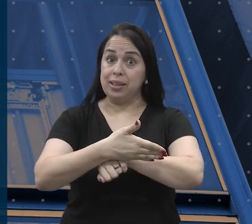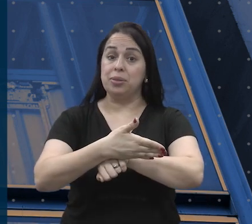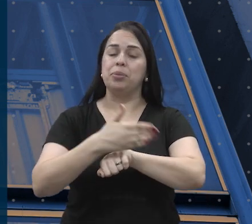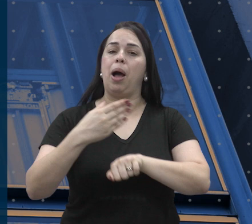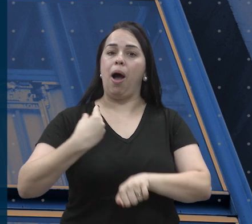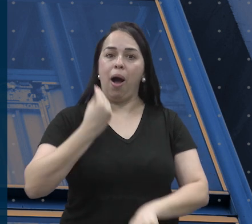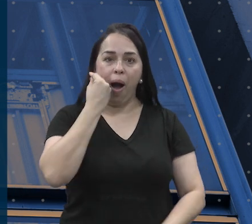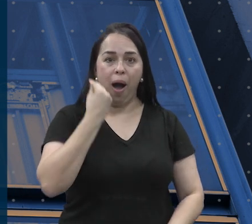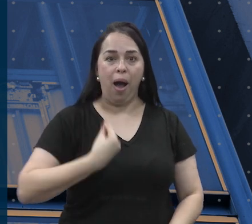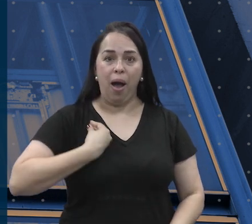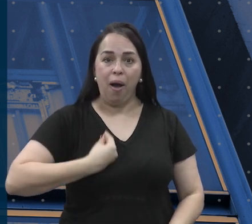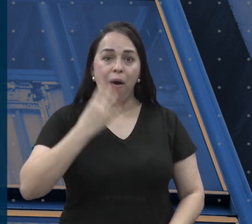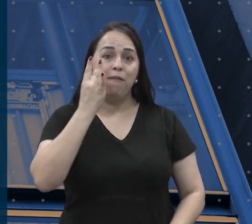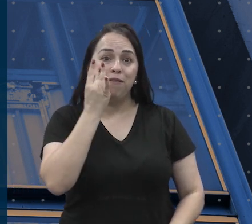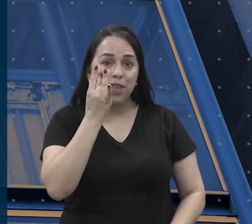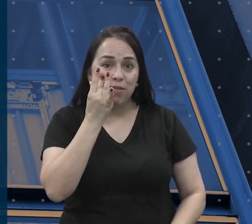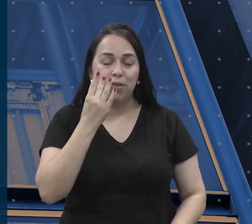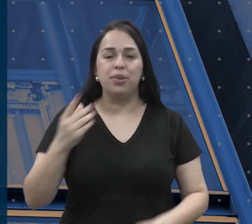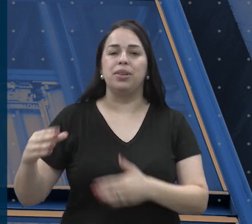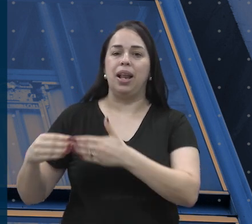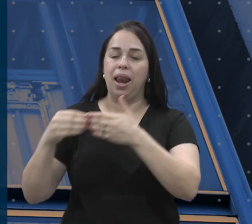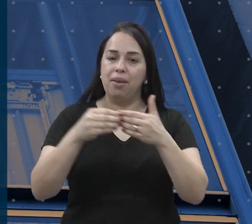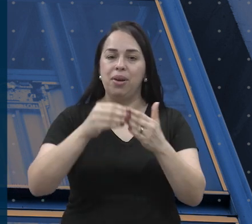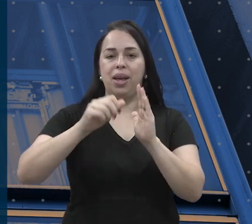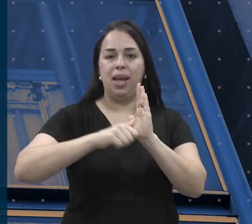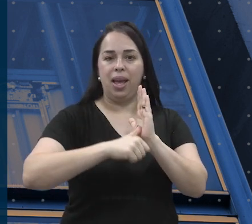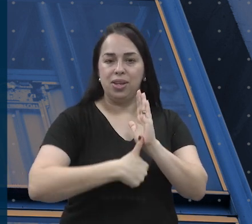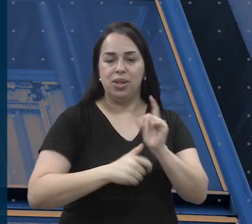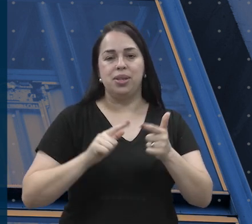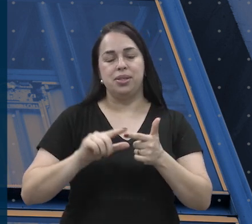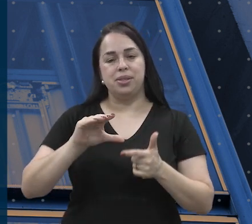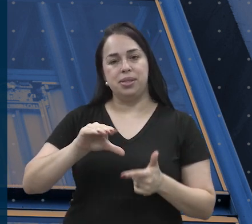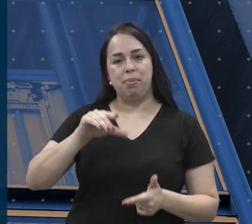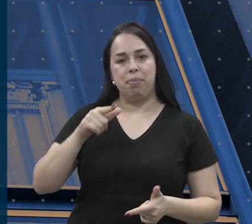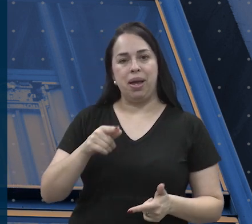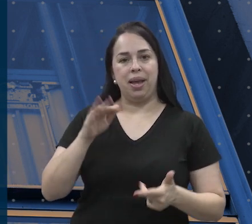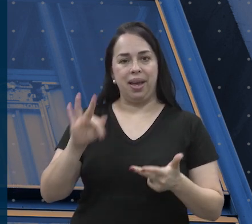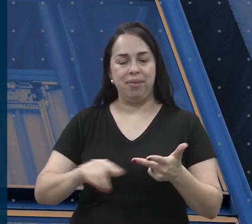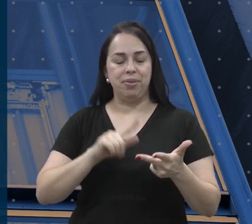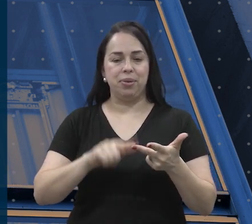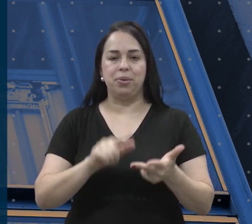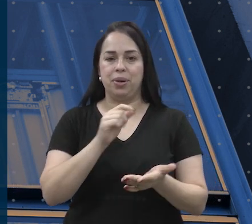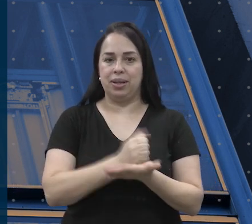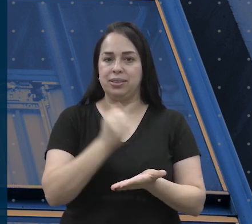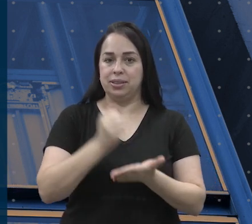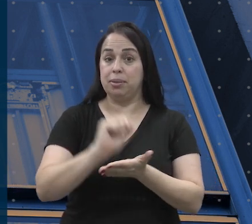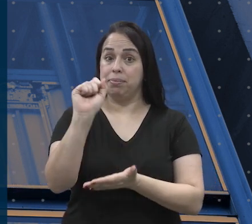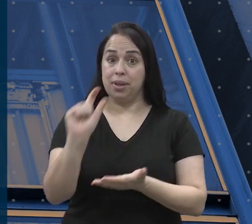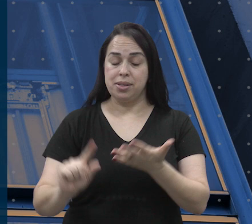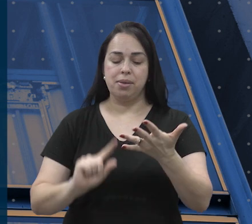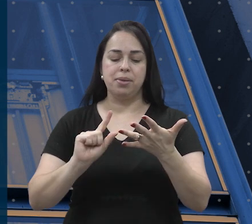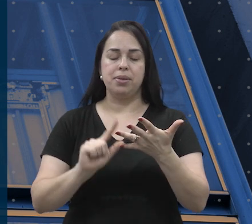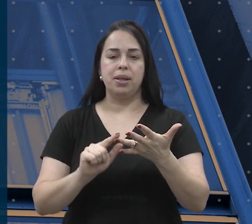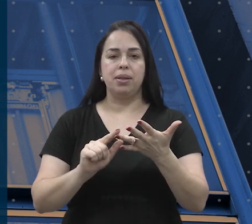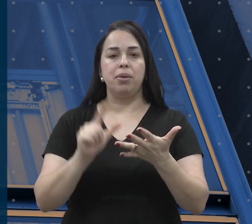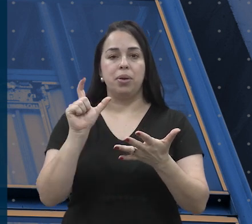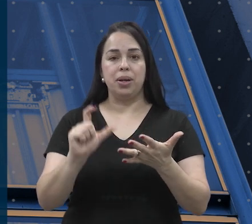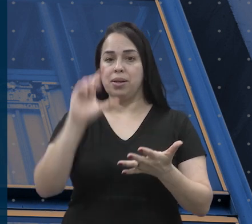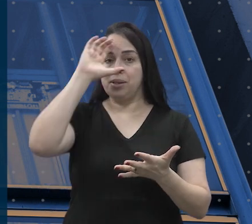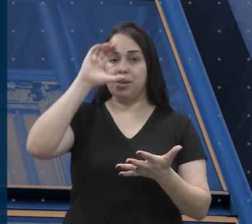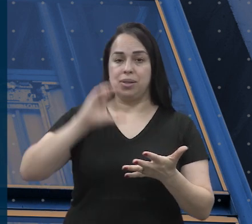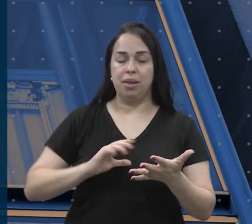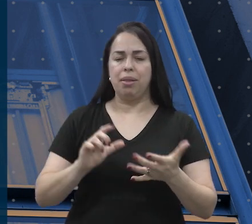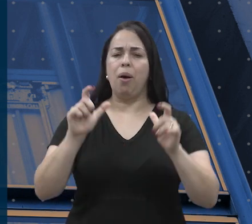PAT levando RG, CPF, carteira de trabalho e o cartão cidadão. O PAT fica na Praça Afonso Pena,